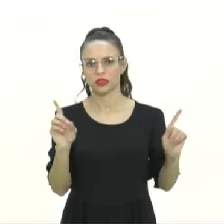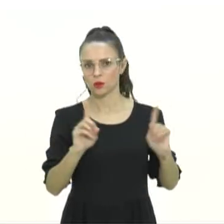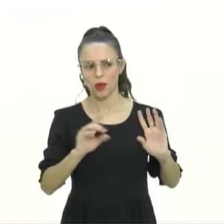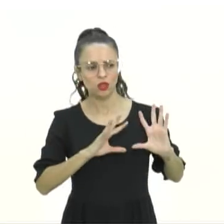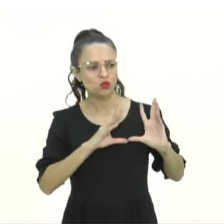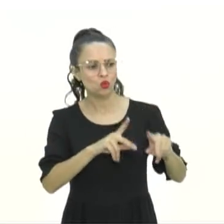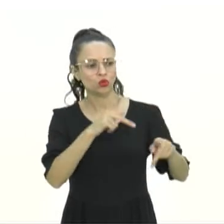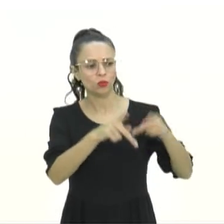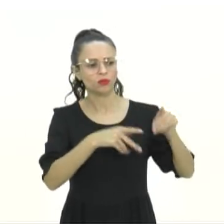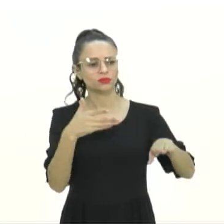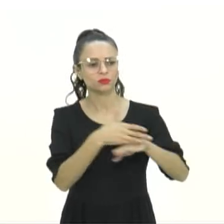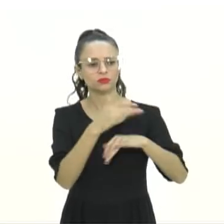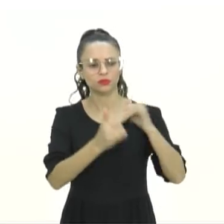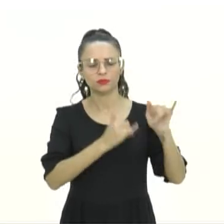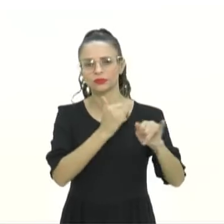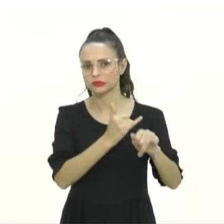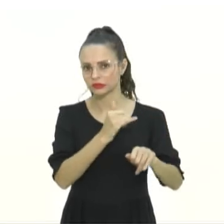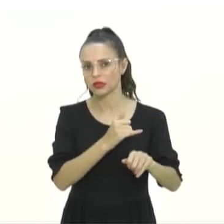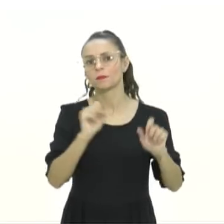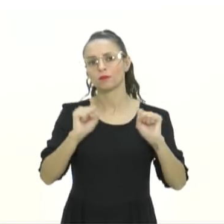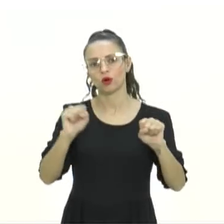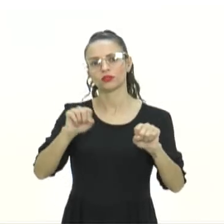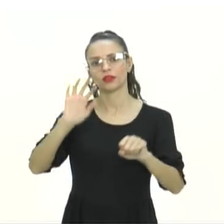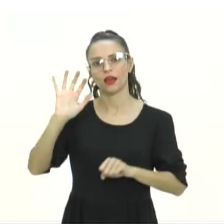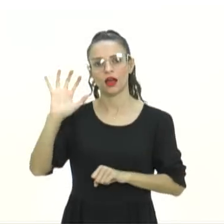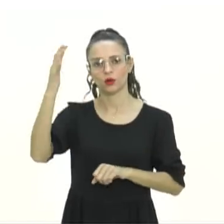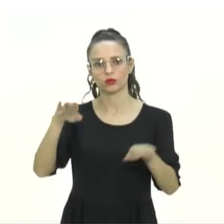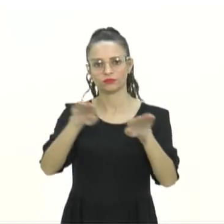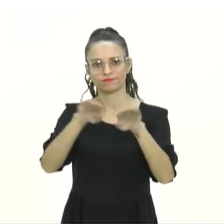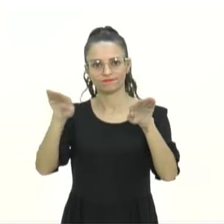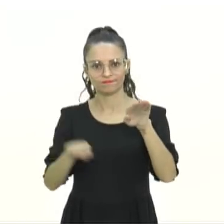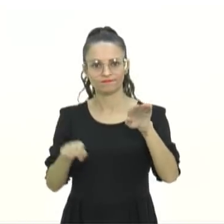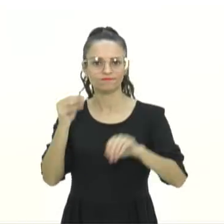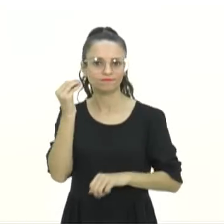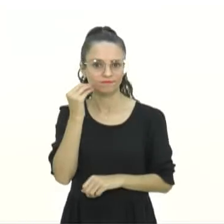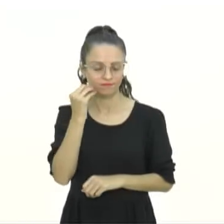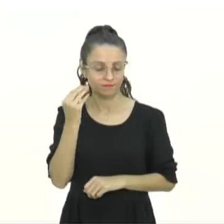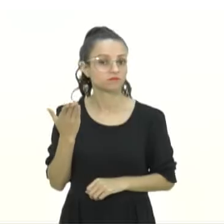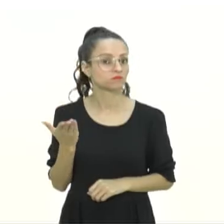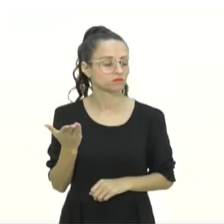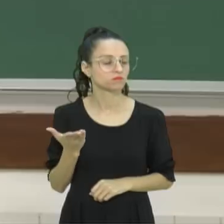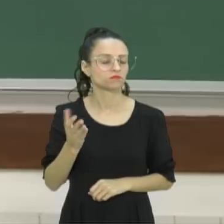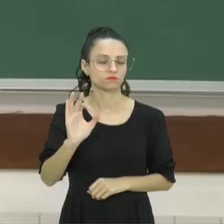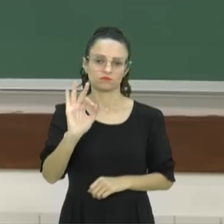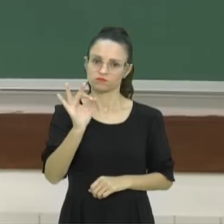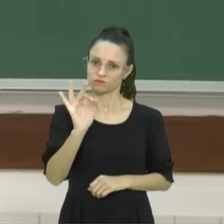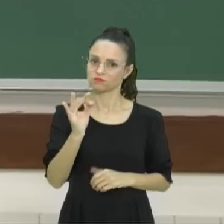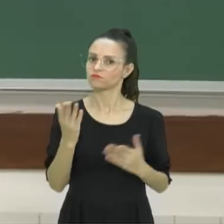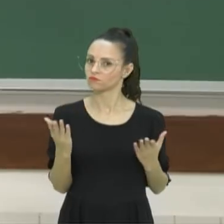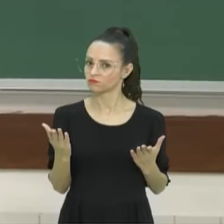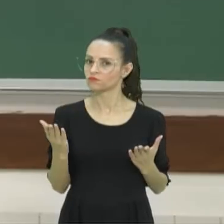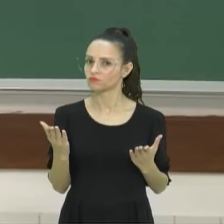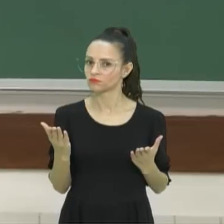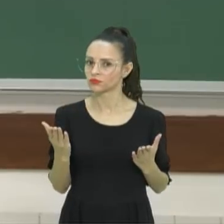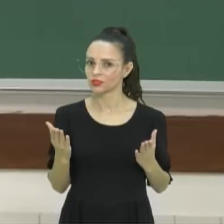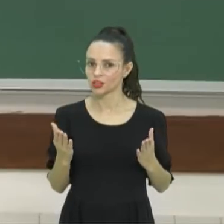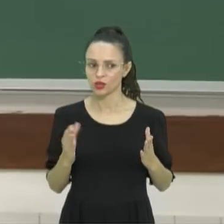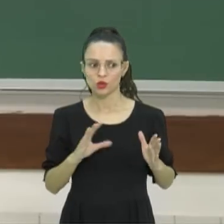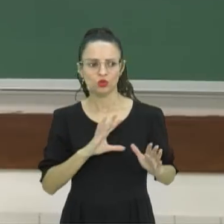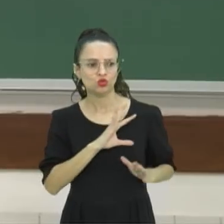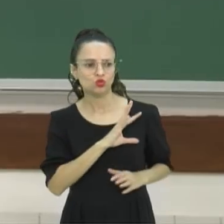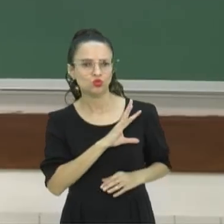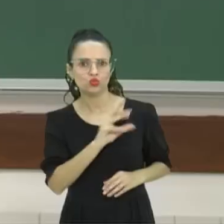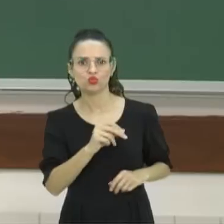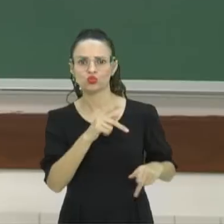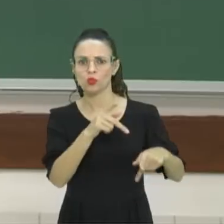população possui, o que pode gerar desigualdade de oportunidades. É algo realmente a se considerar. Nem toda a